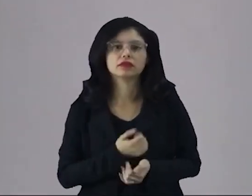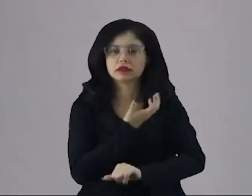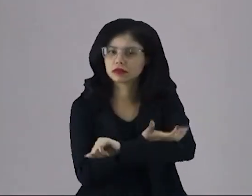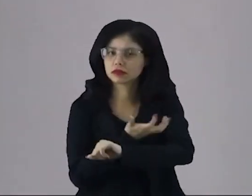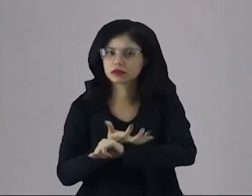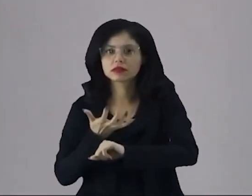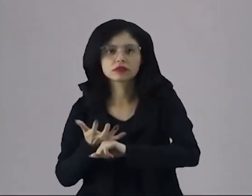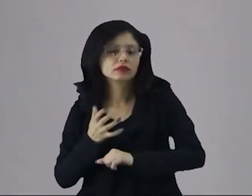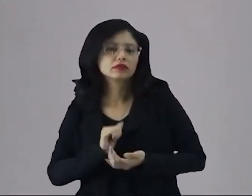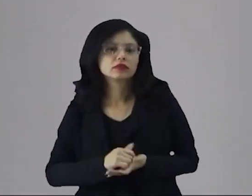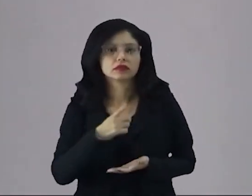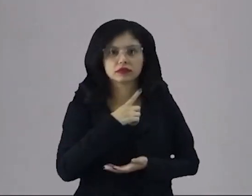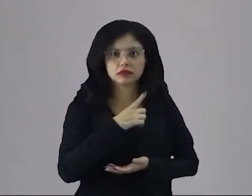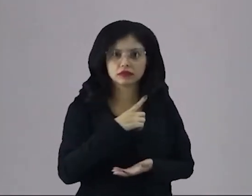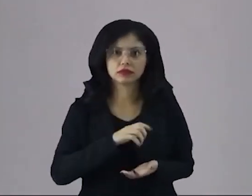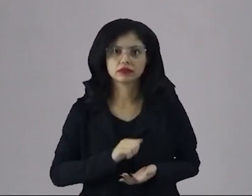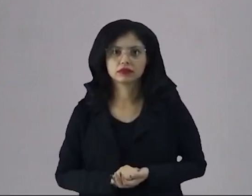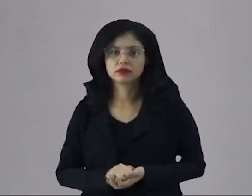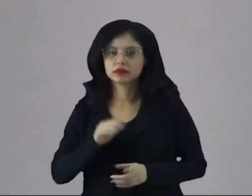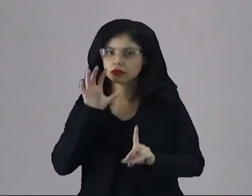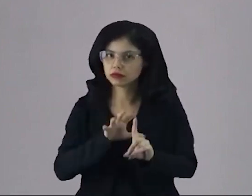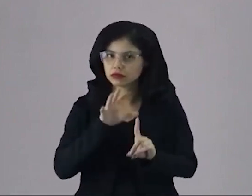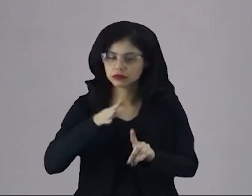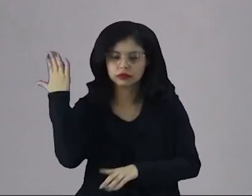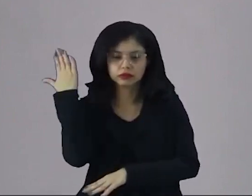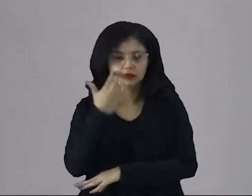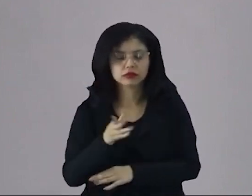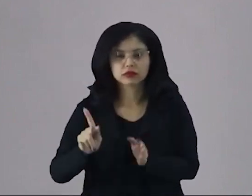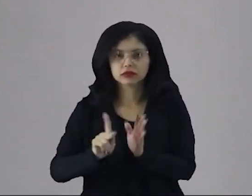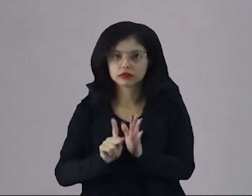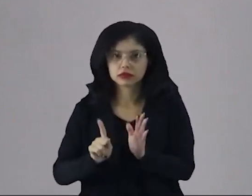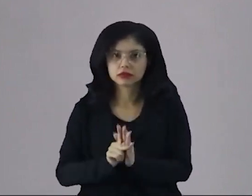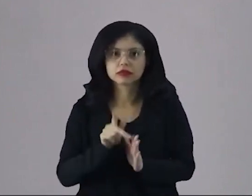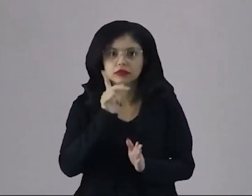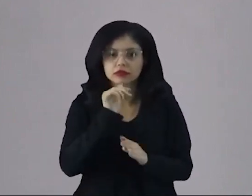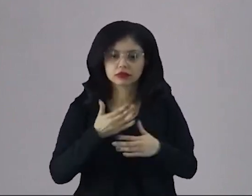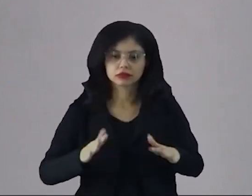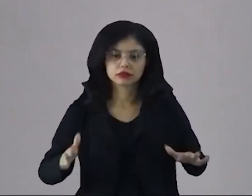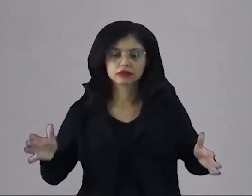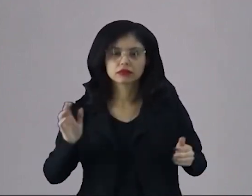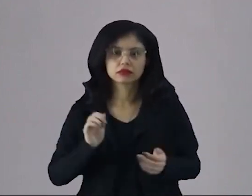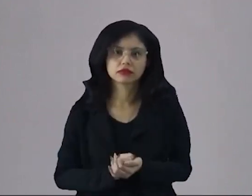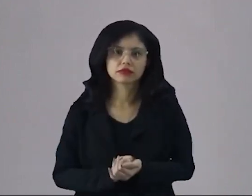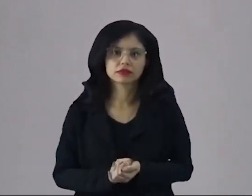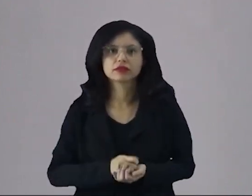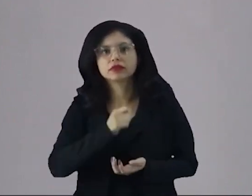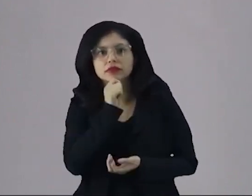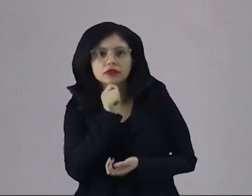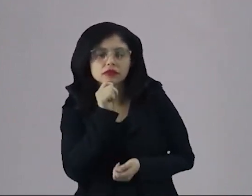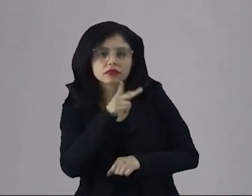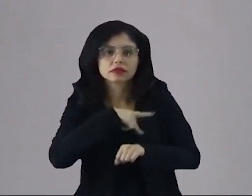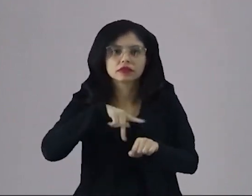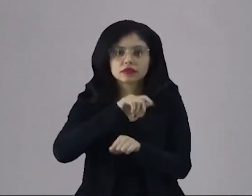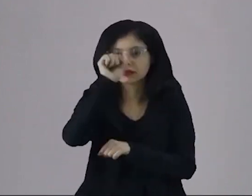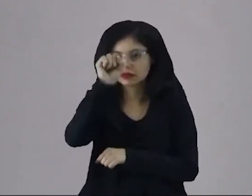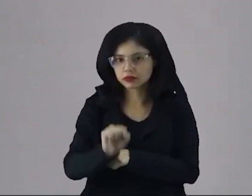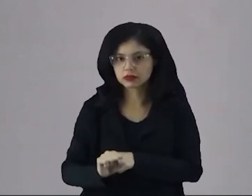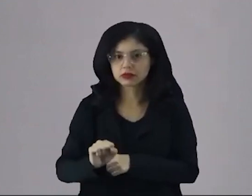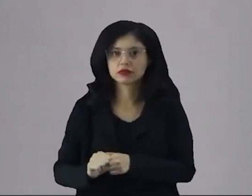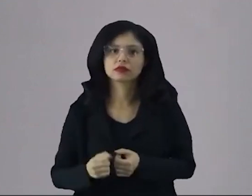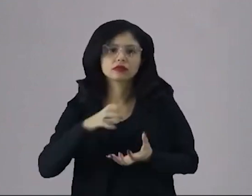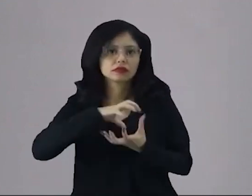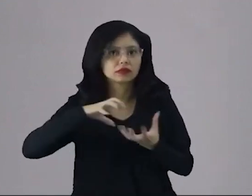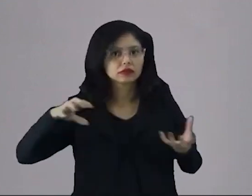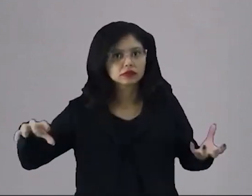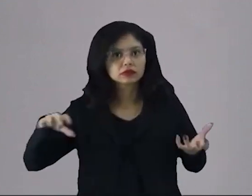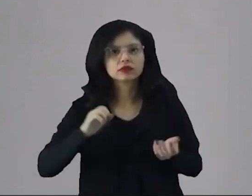vegetação que ela tem uma influência direta do próprio mar Mediterrâneo que banha os países ao sul do